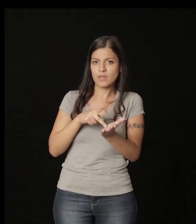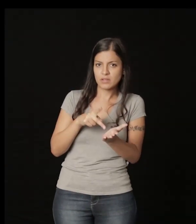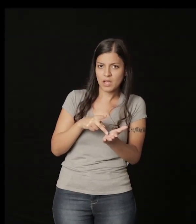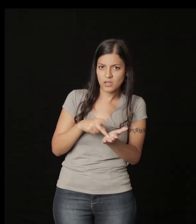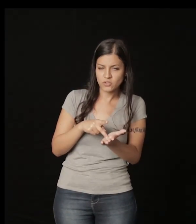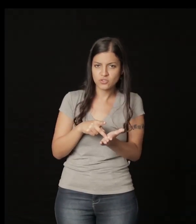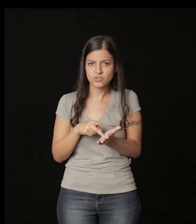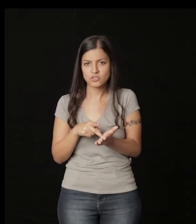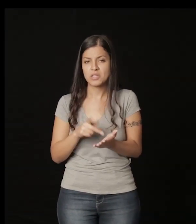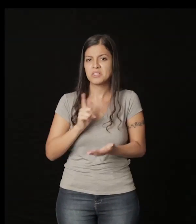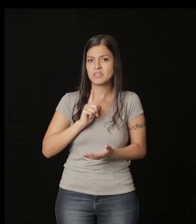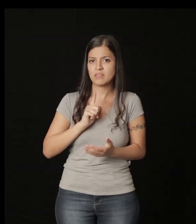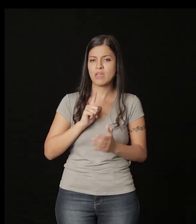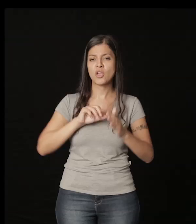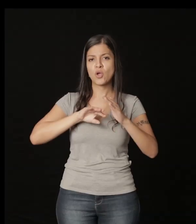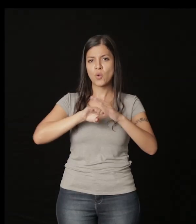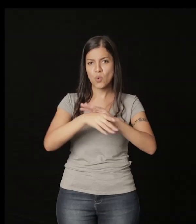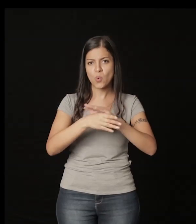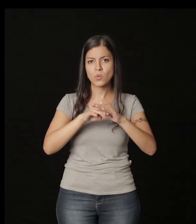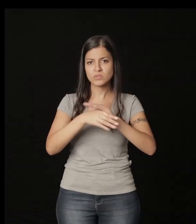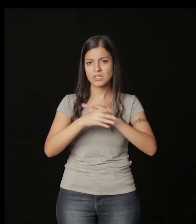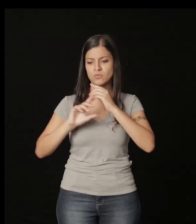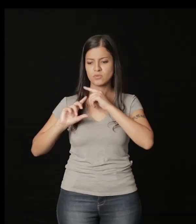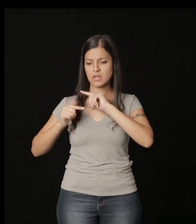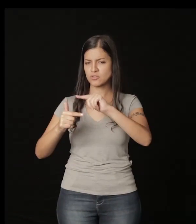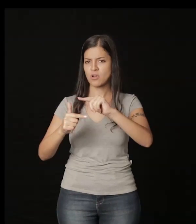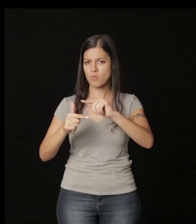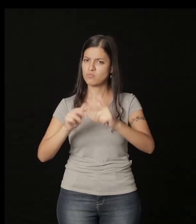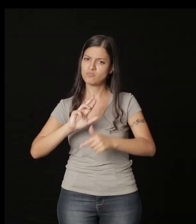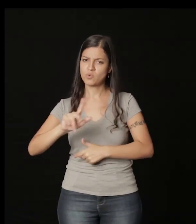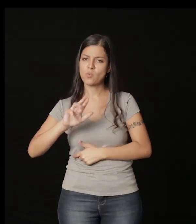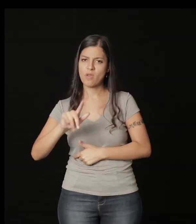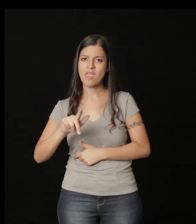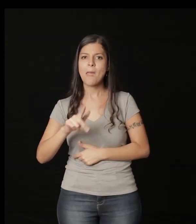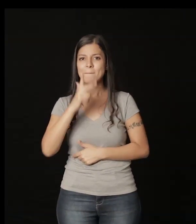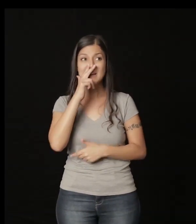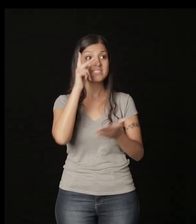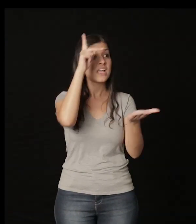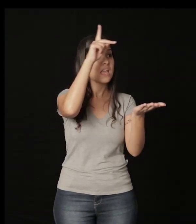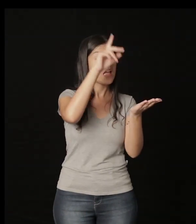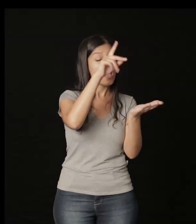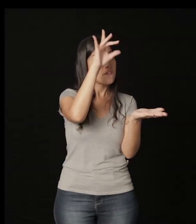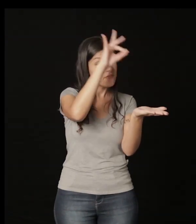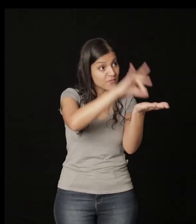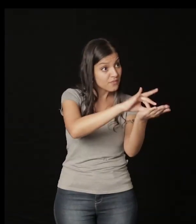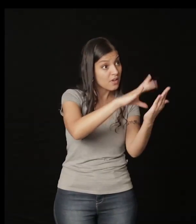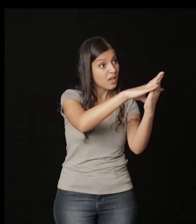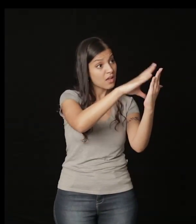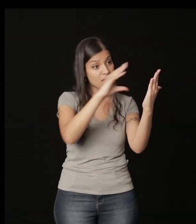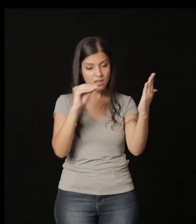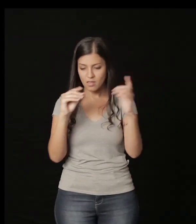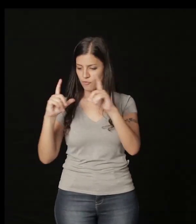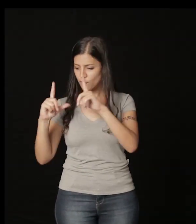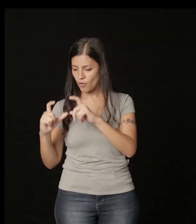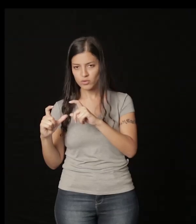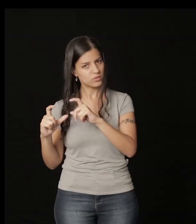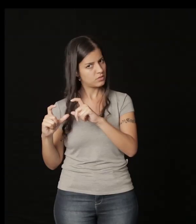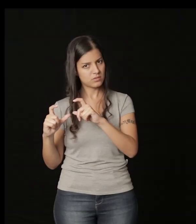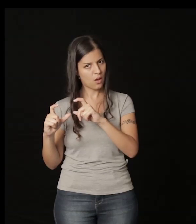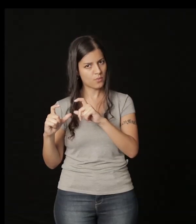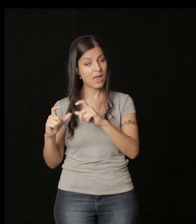verdade que não tem a ver com um conceito tradicional, no sentido de que não é uma reprodução da realidade, é